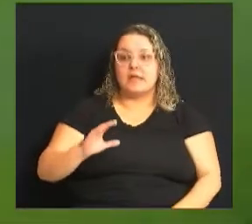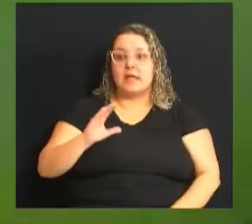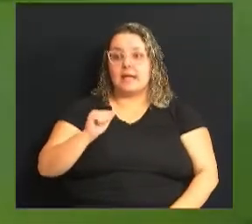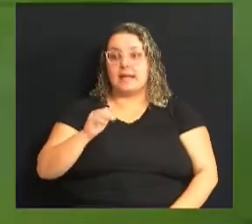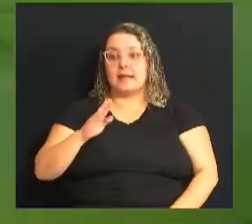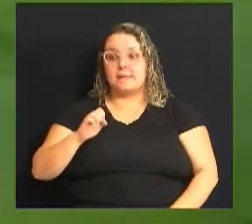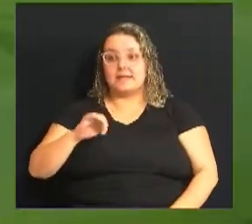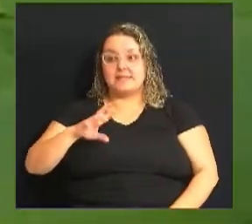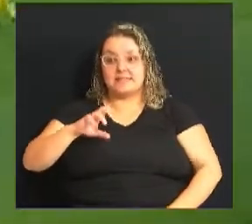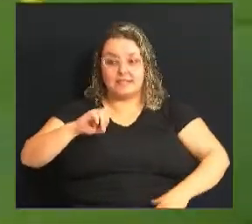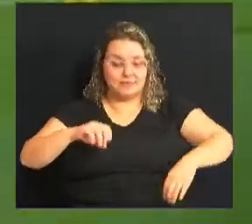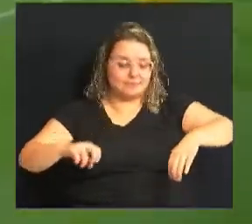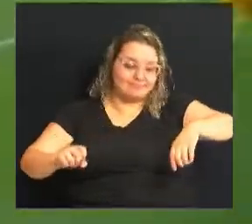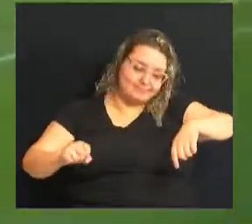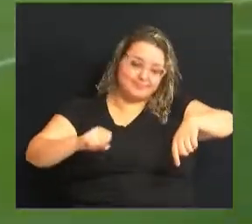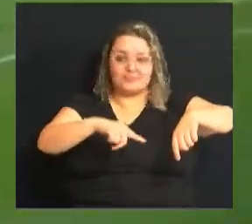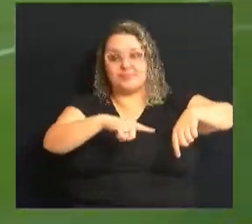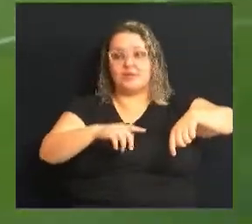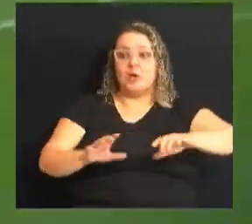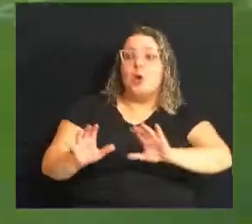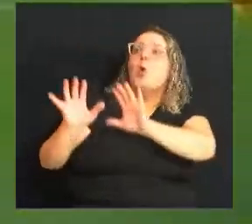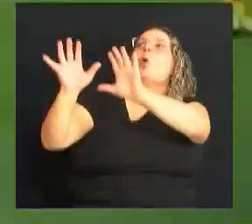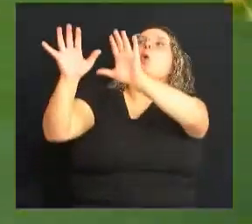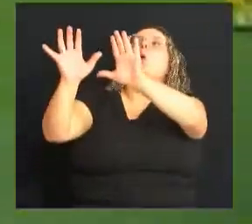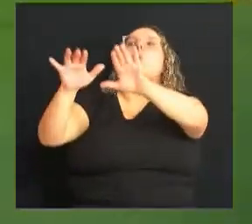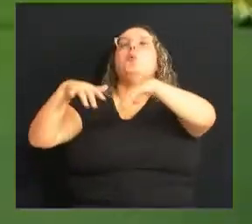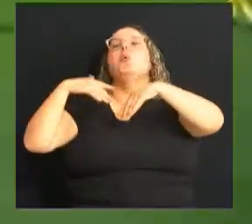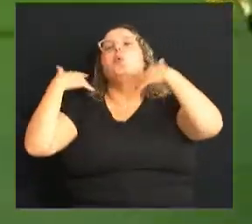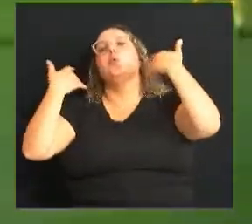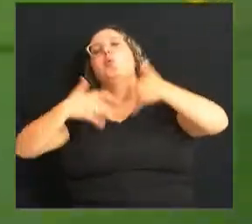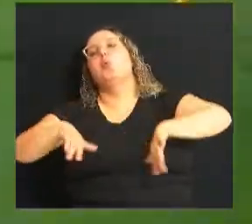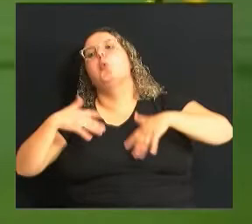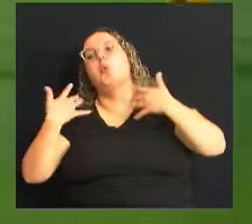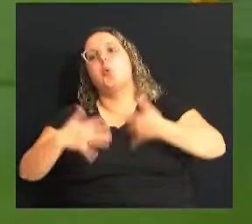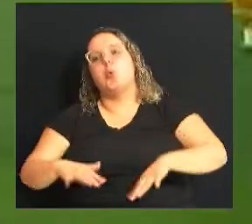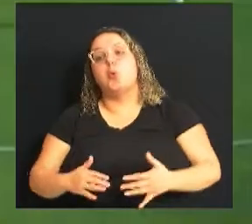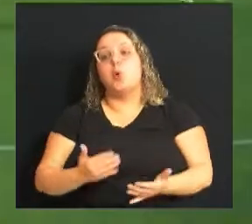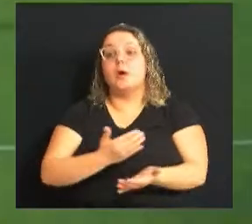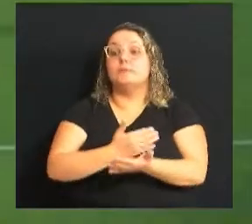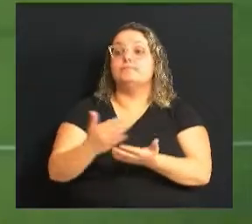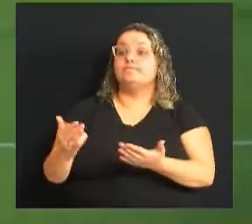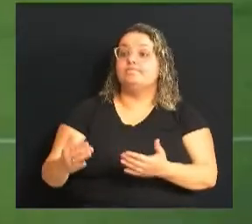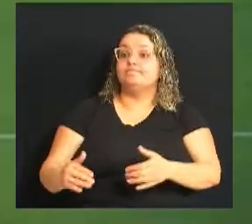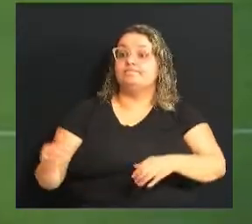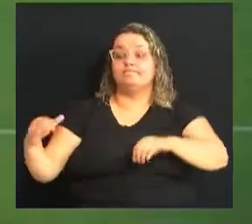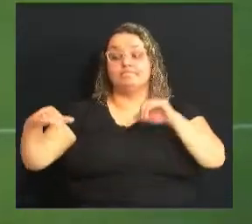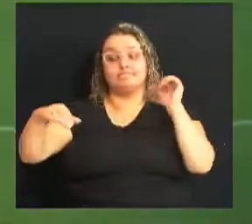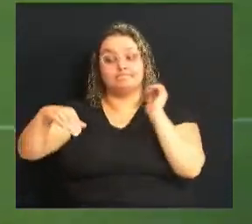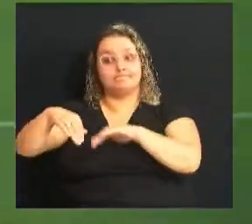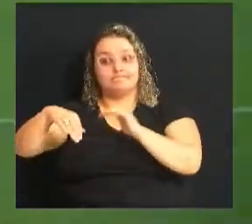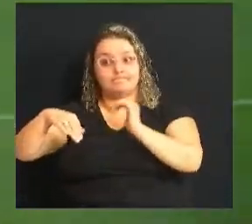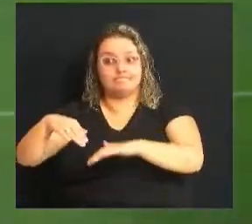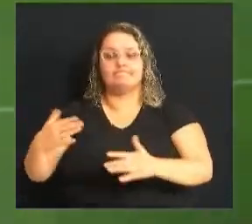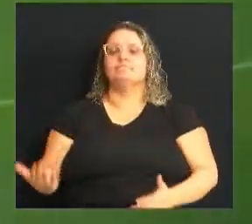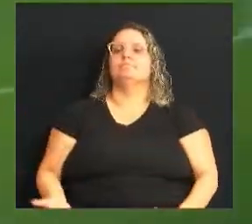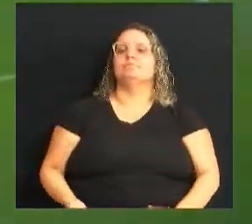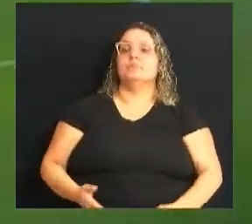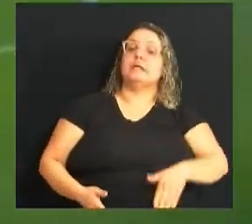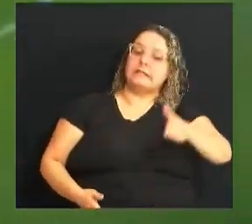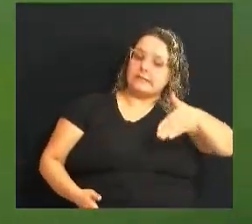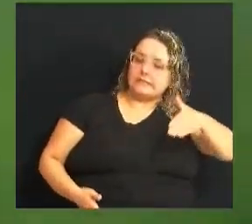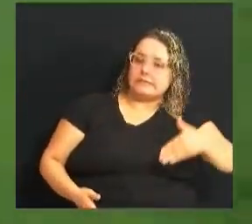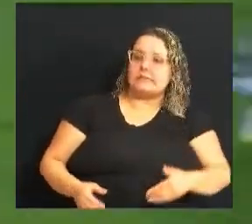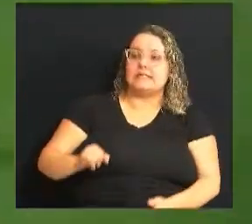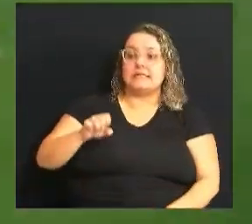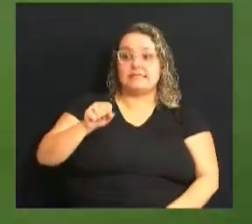uma vez Kozlinski defendeu e já começou o contra-ataque bugrino pela esquerda. Isaac